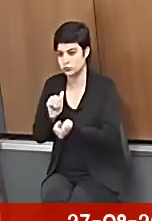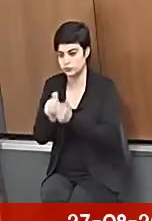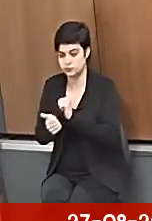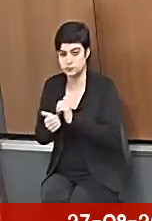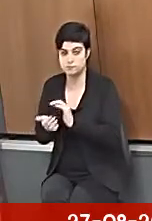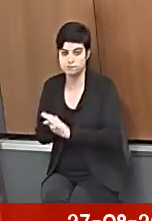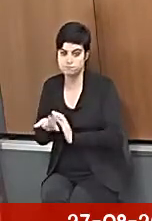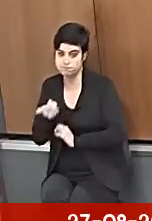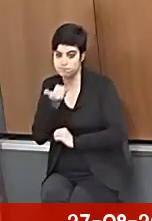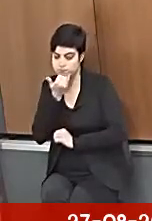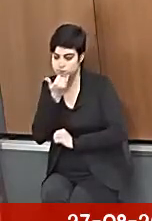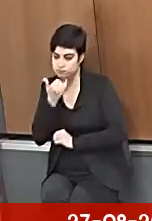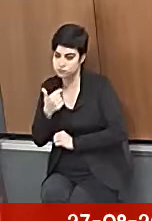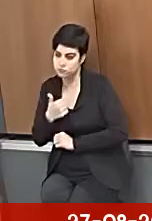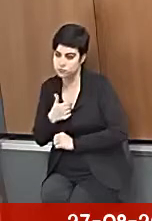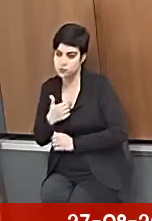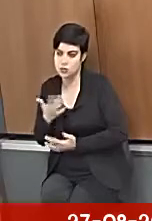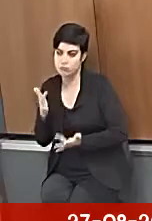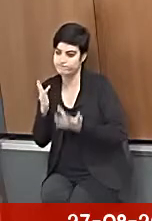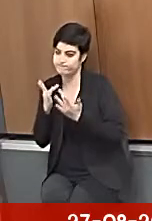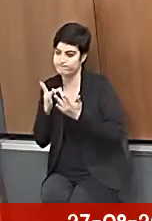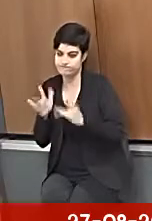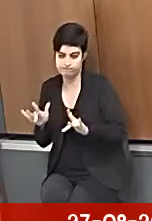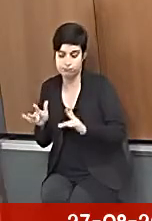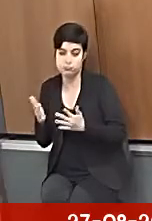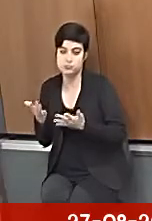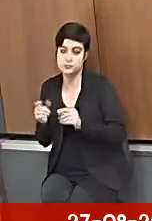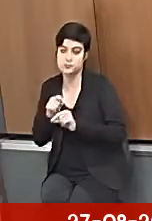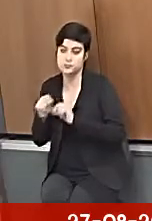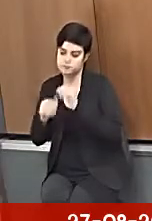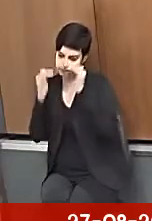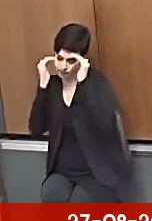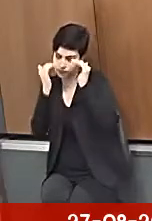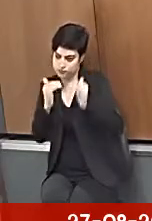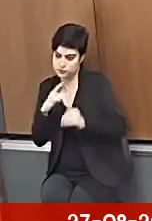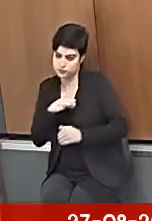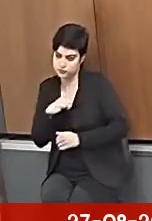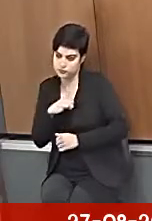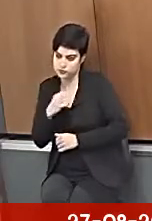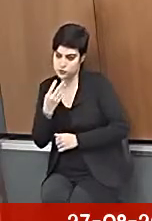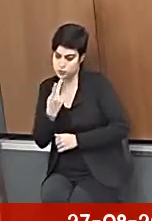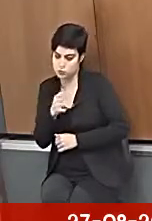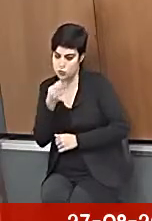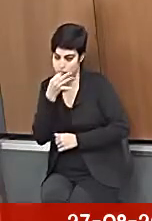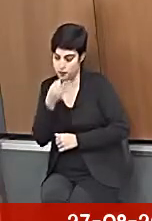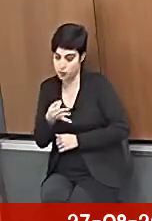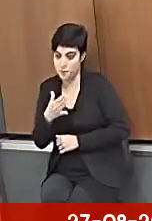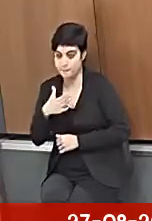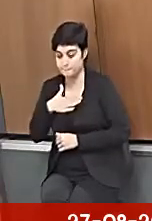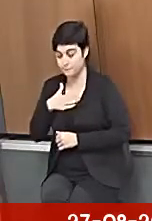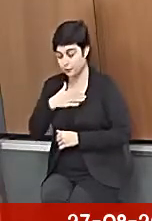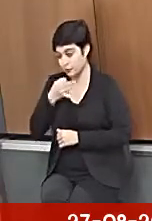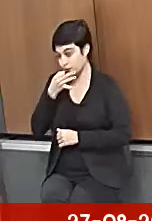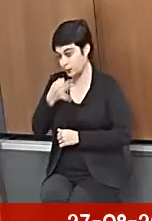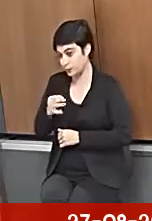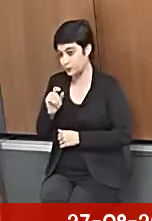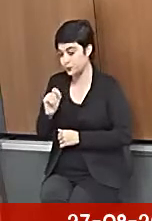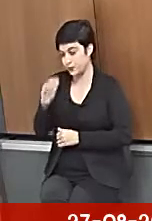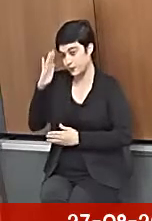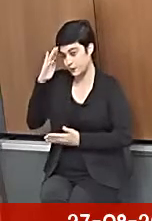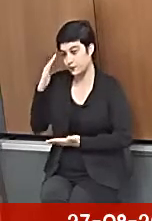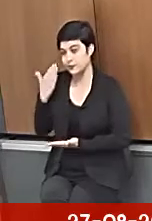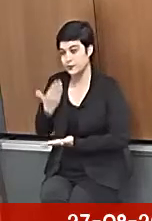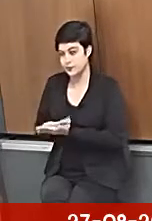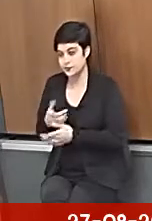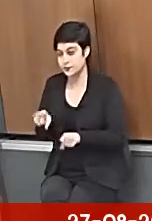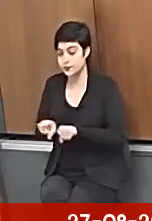você apesar da acim de e respeitar seu posicionamento eu sou daqueles que crê que